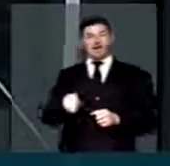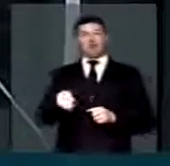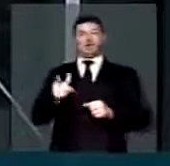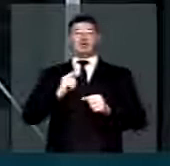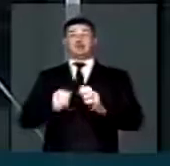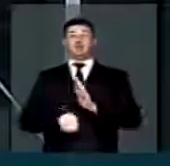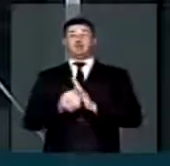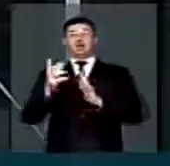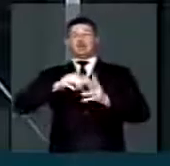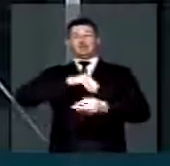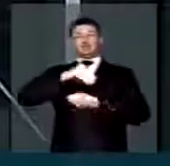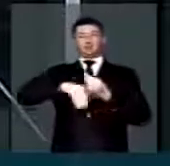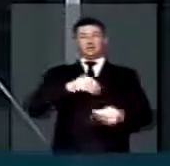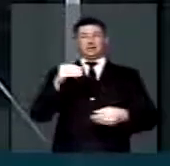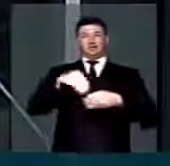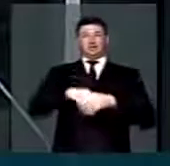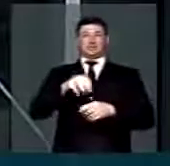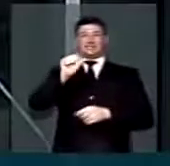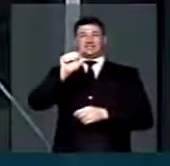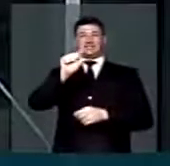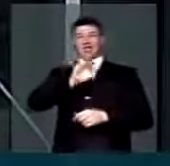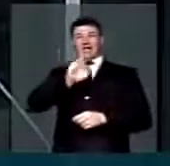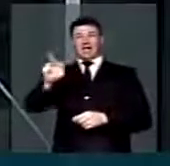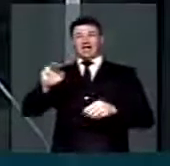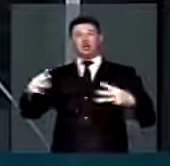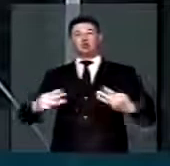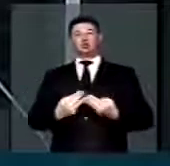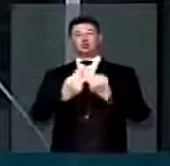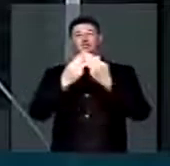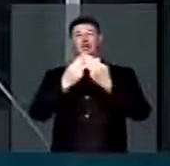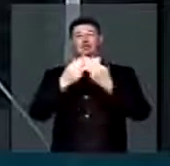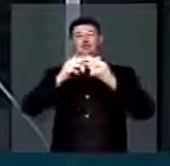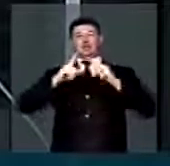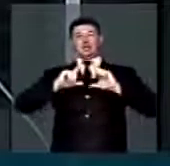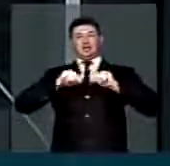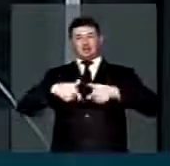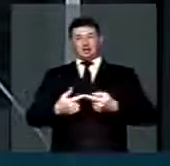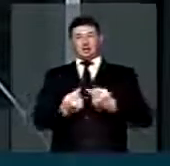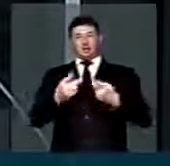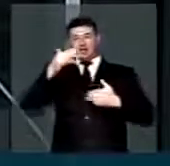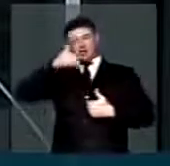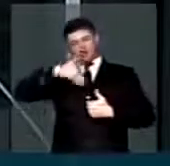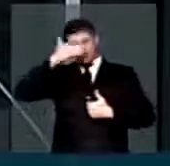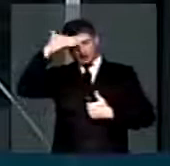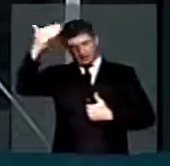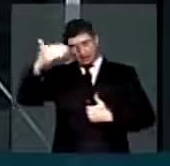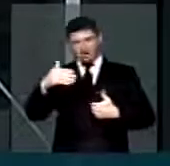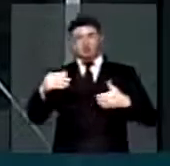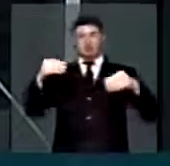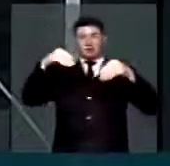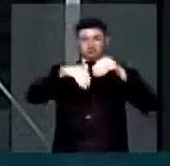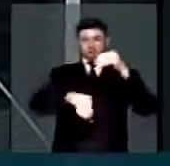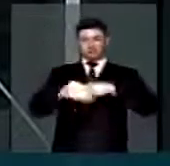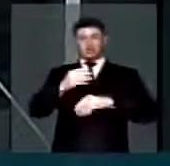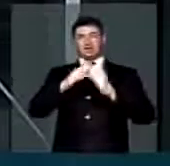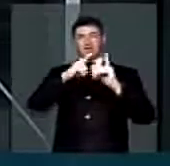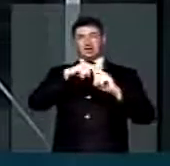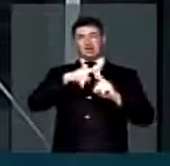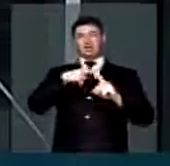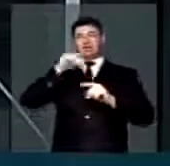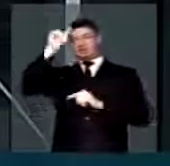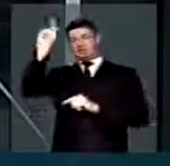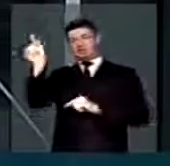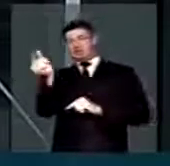tantos outros continentes. É o Saara, onde judeus e árabes convivem lado a lado, onde sinagogas e igrejas